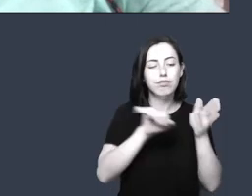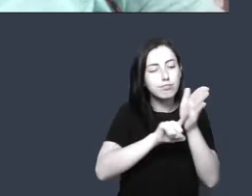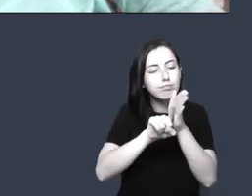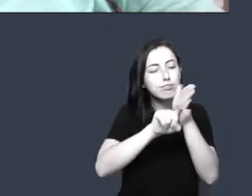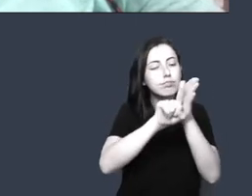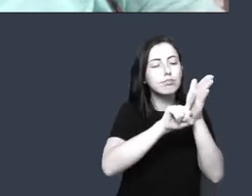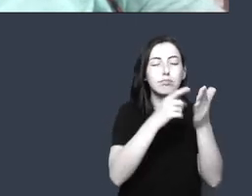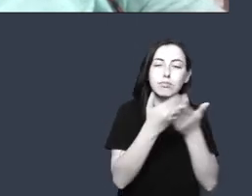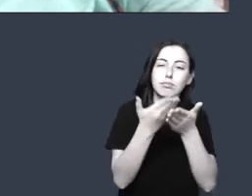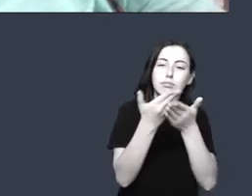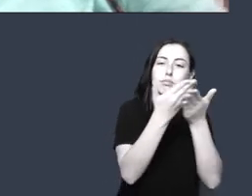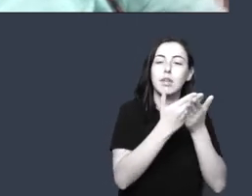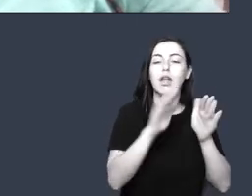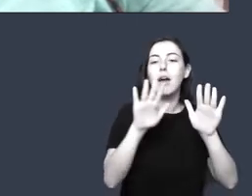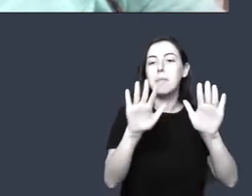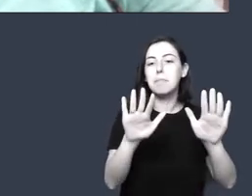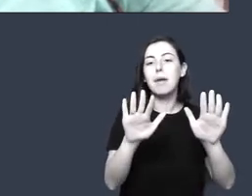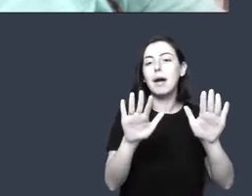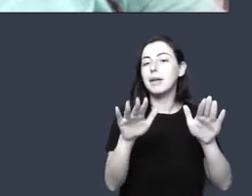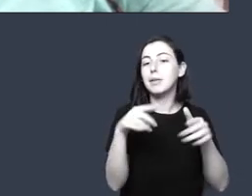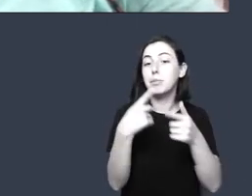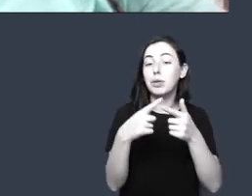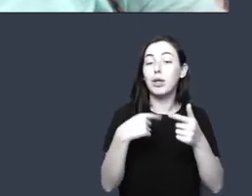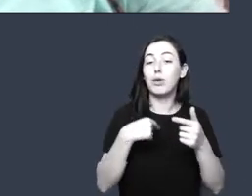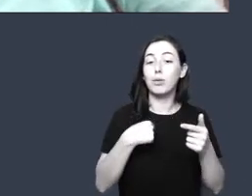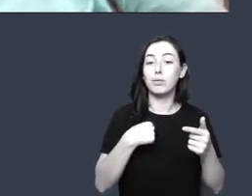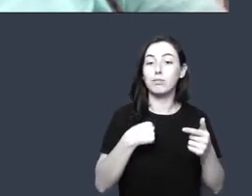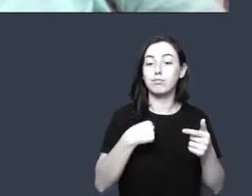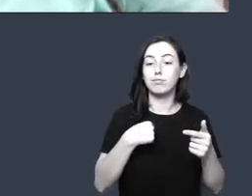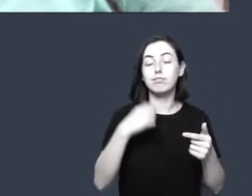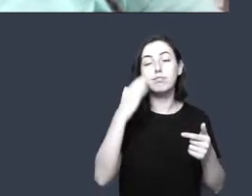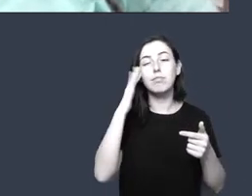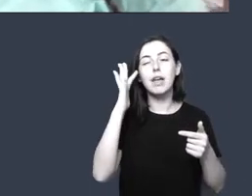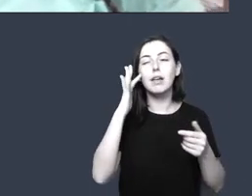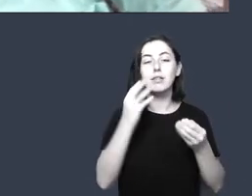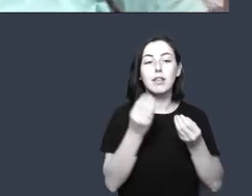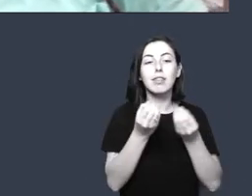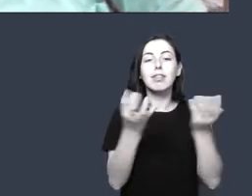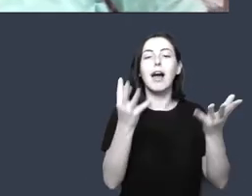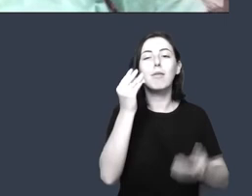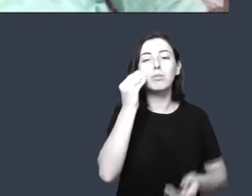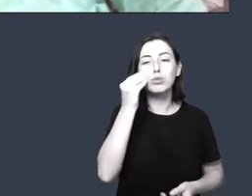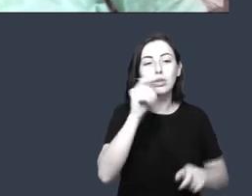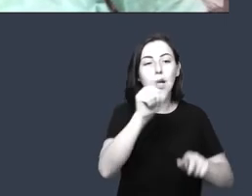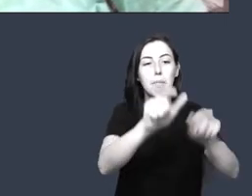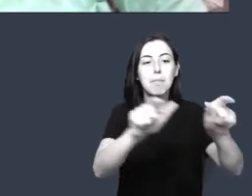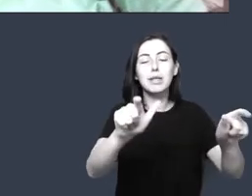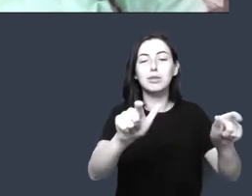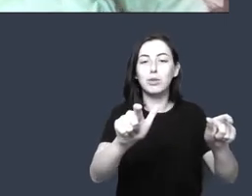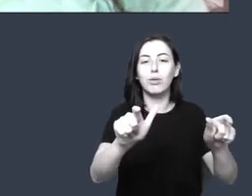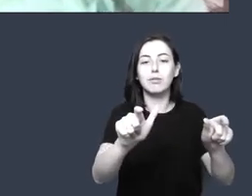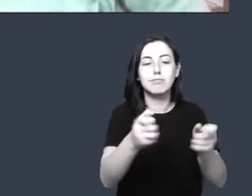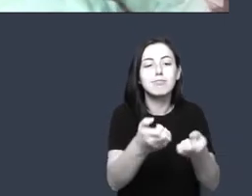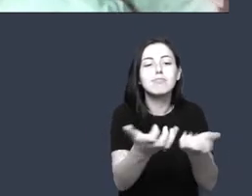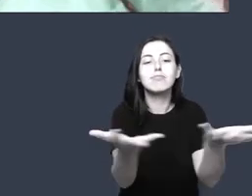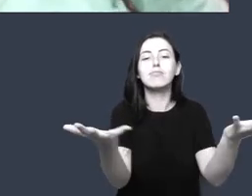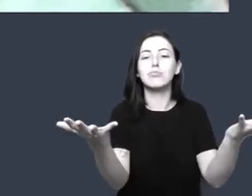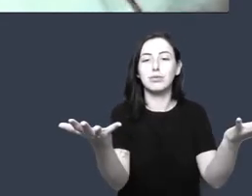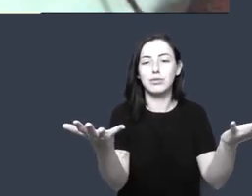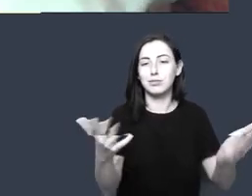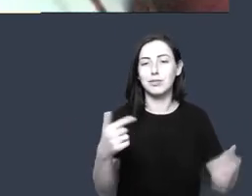Mas é só porque é exatamente isso, você dá oportunidade para as outras pessoas. Enfim, eu posso falar o dia inteiro sobre AI, inclusive,